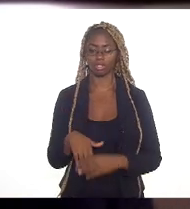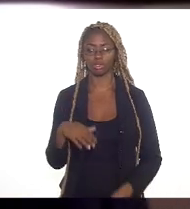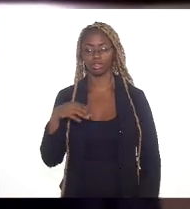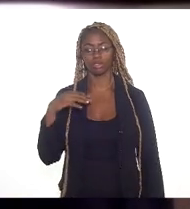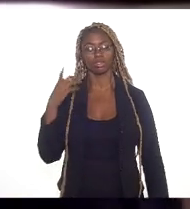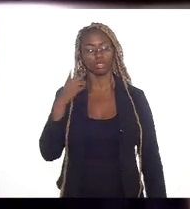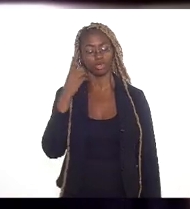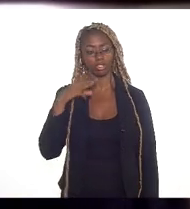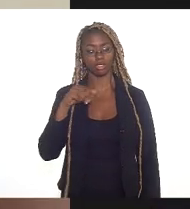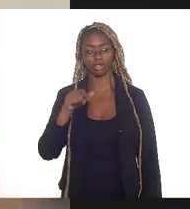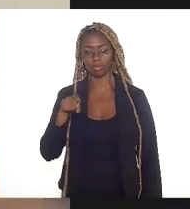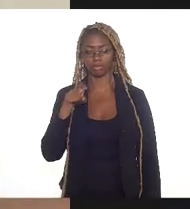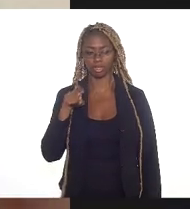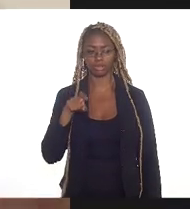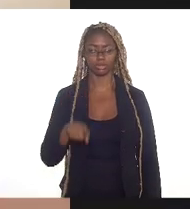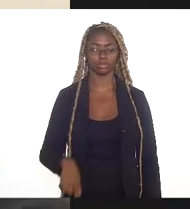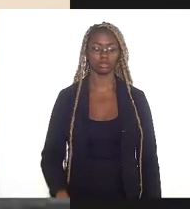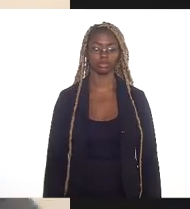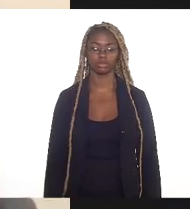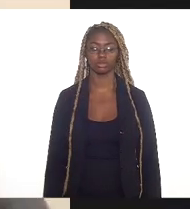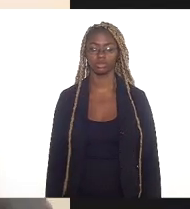Max Lemos.